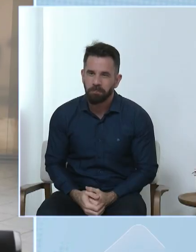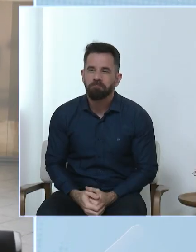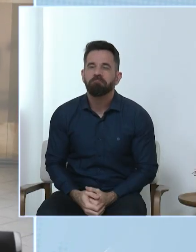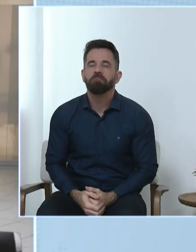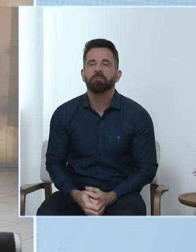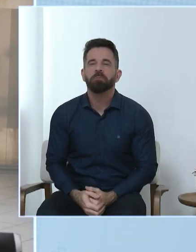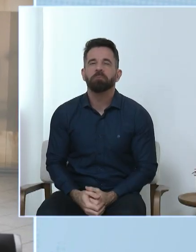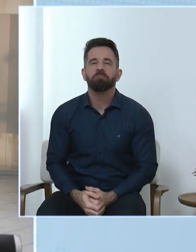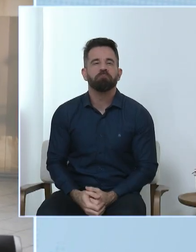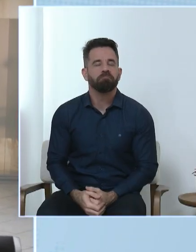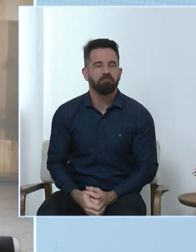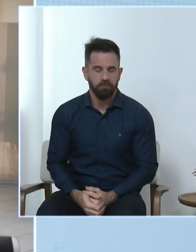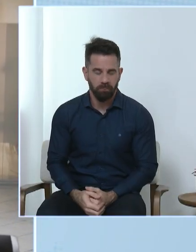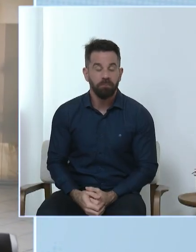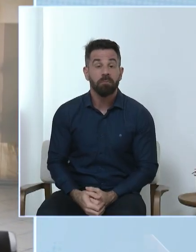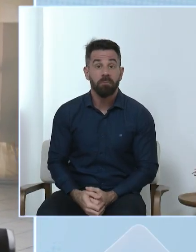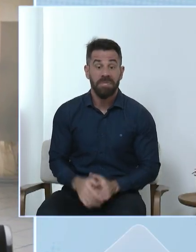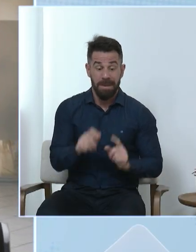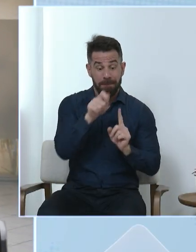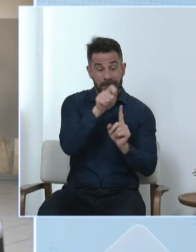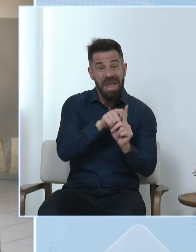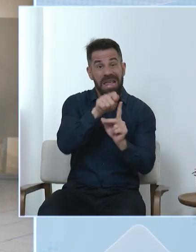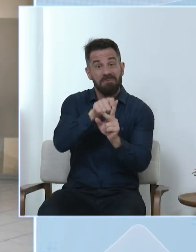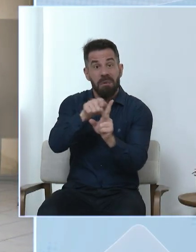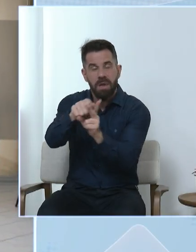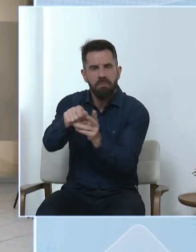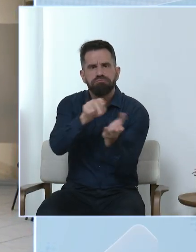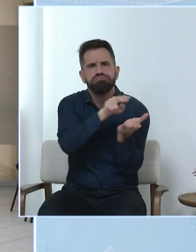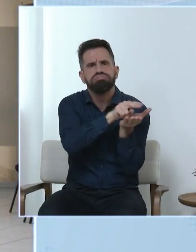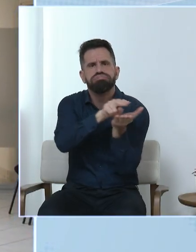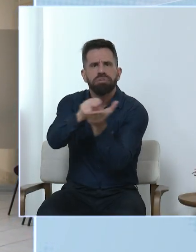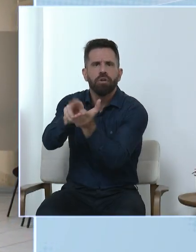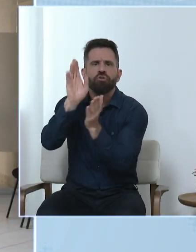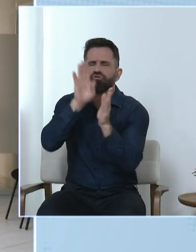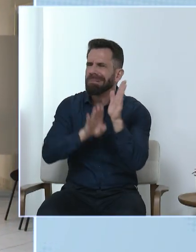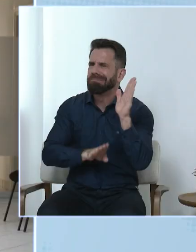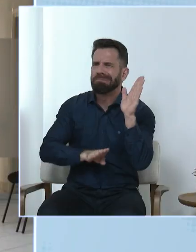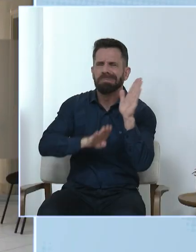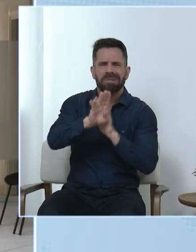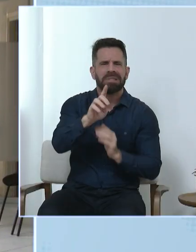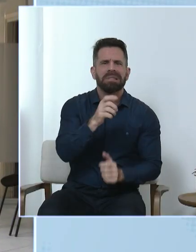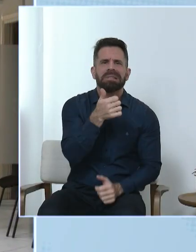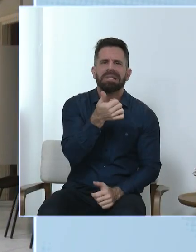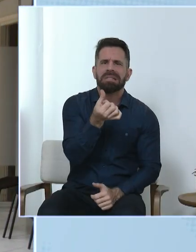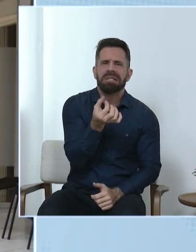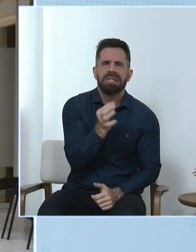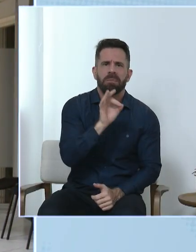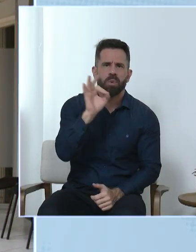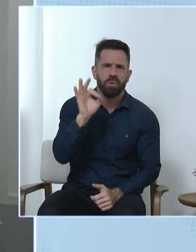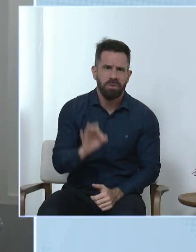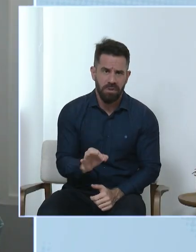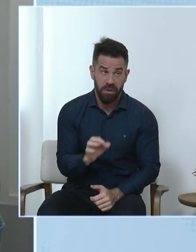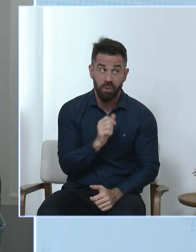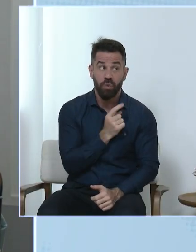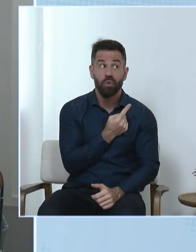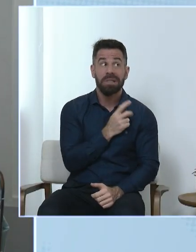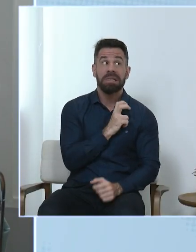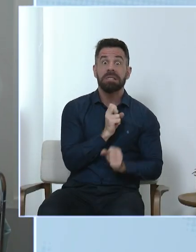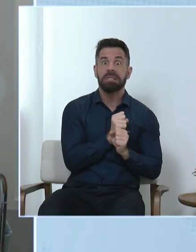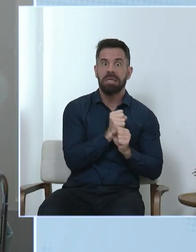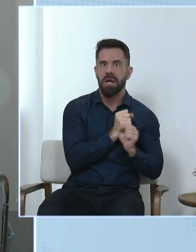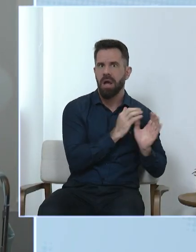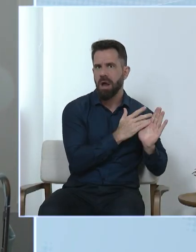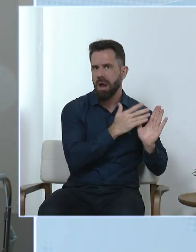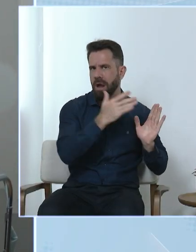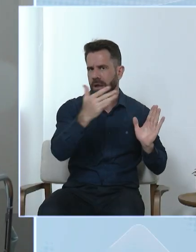A média mensal de internações por causa de infarto subiu quase 160% em 15 anos, segundo o